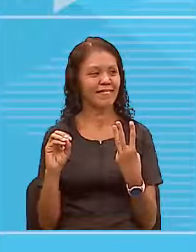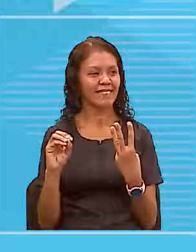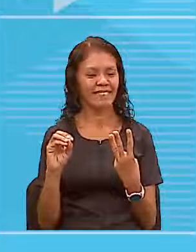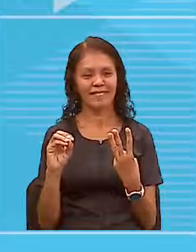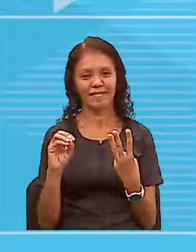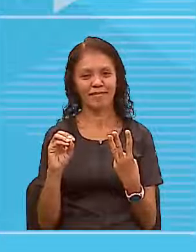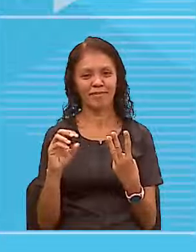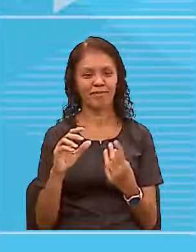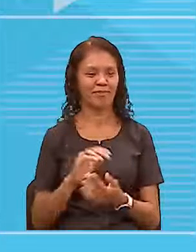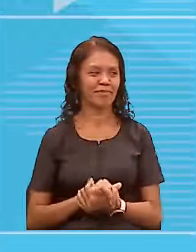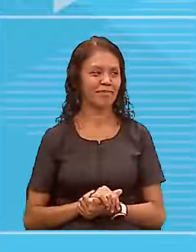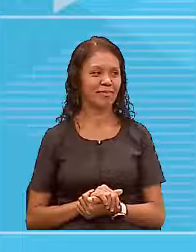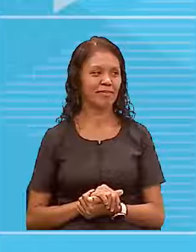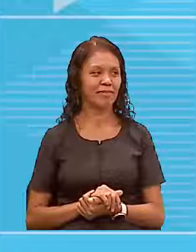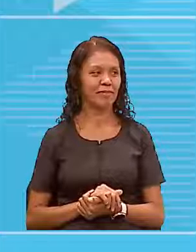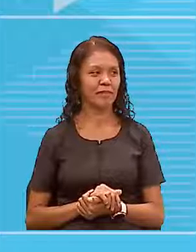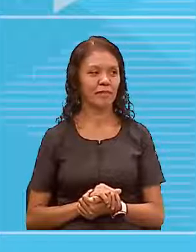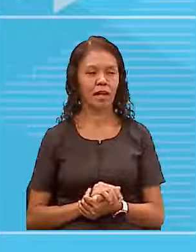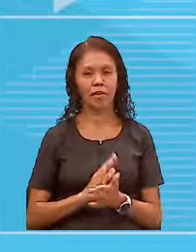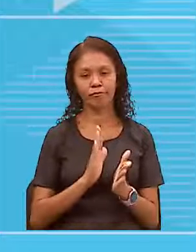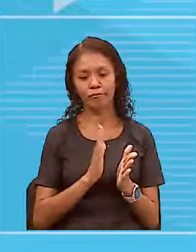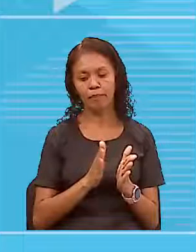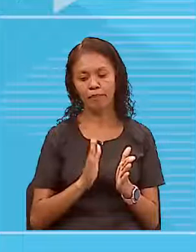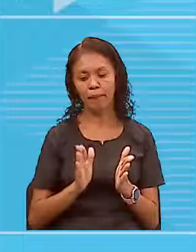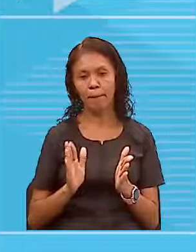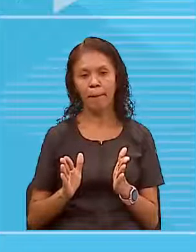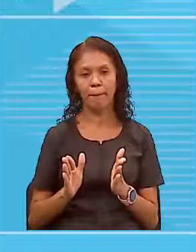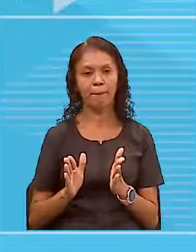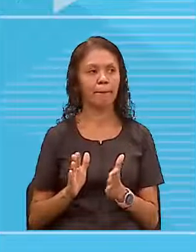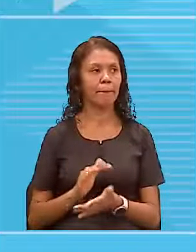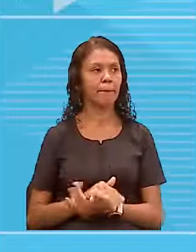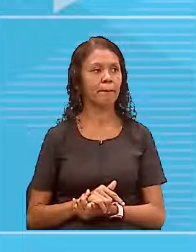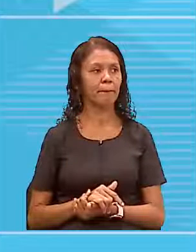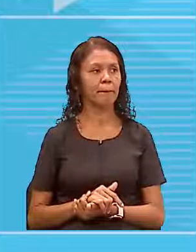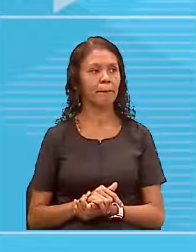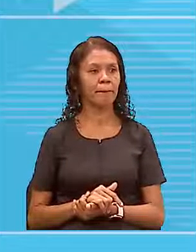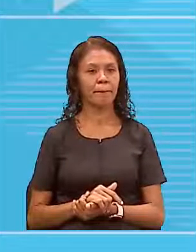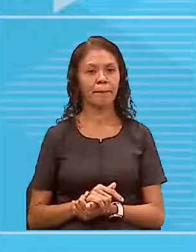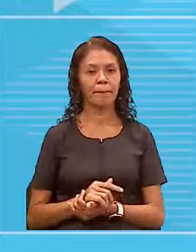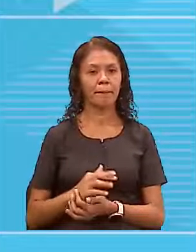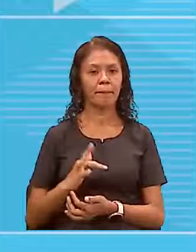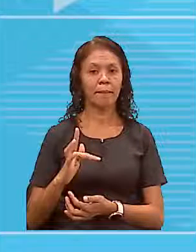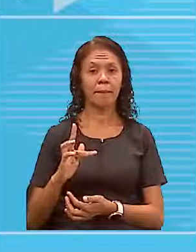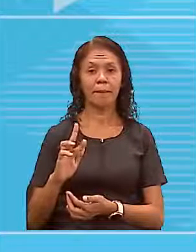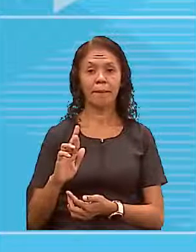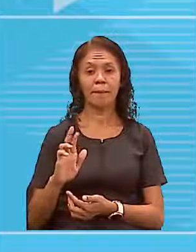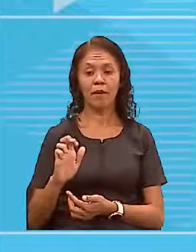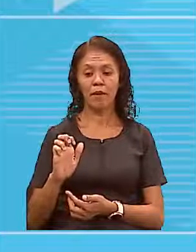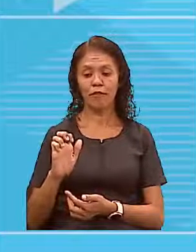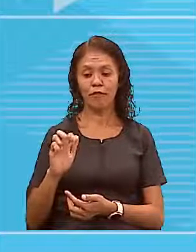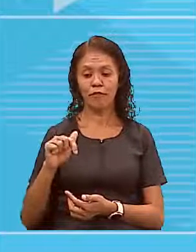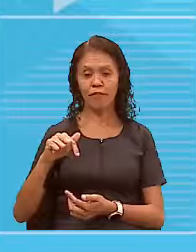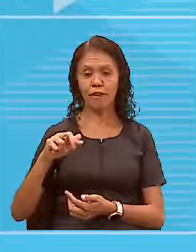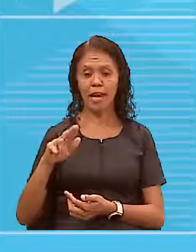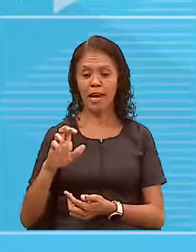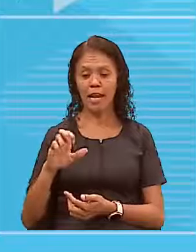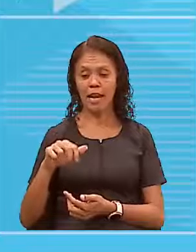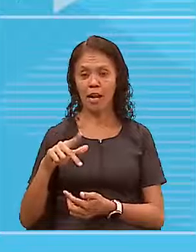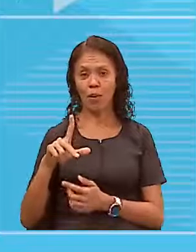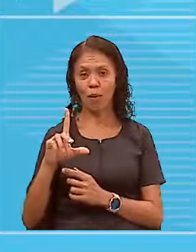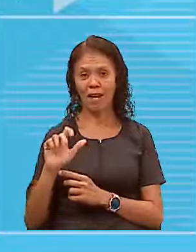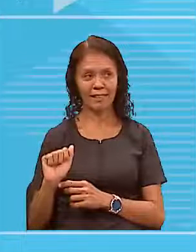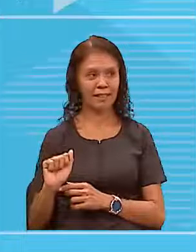três. Qual a frequência? A gente escreve assim na matemática. Qual a frequência? F